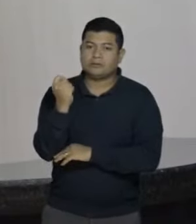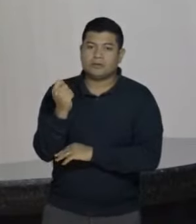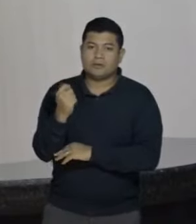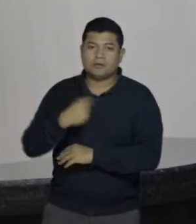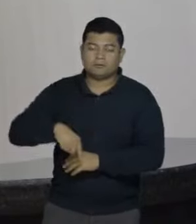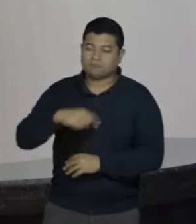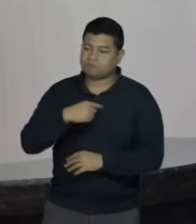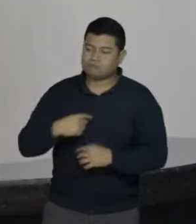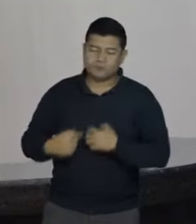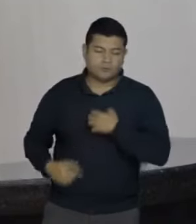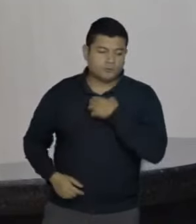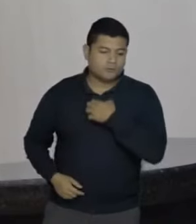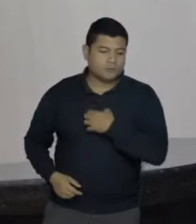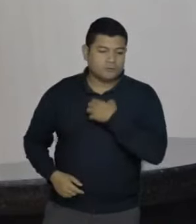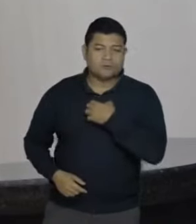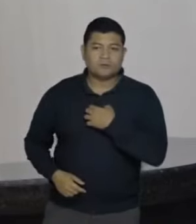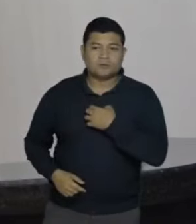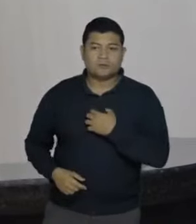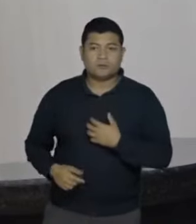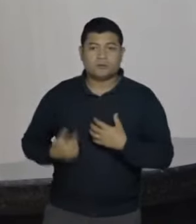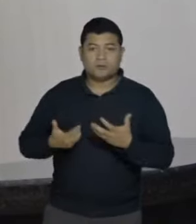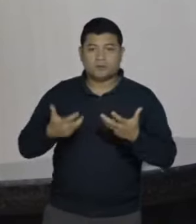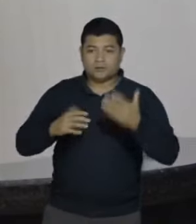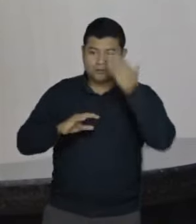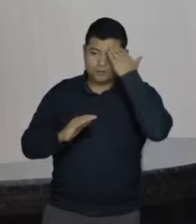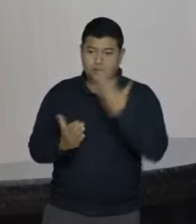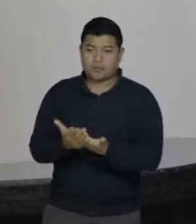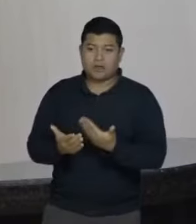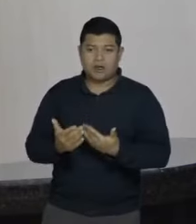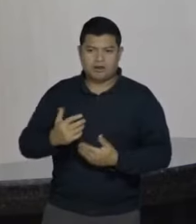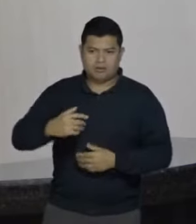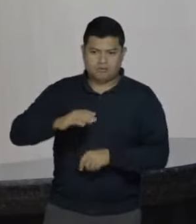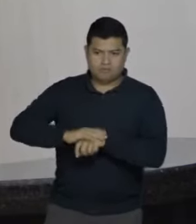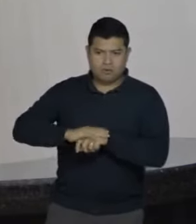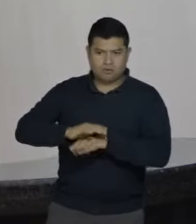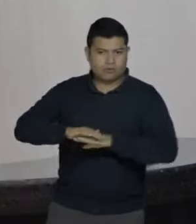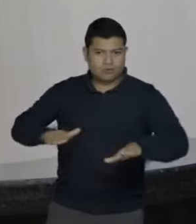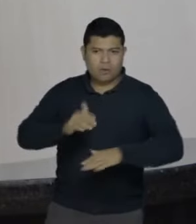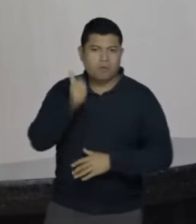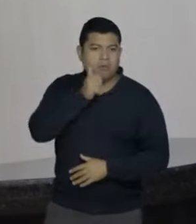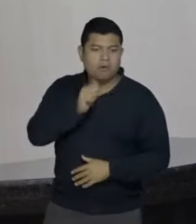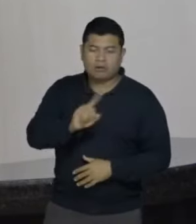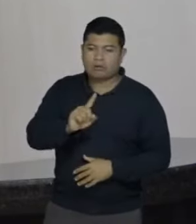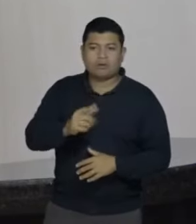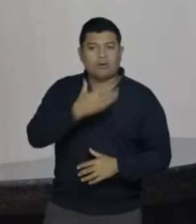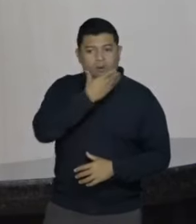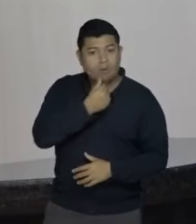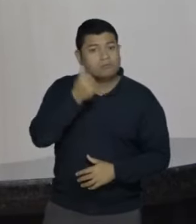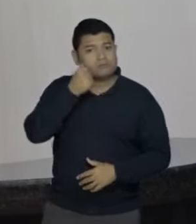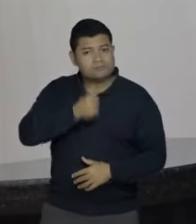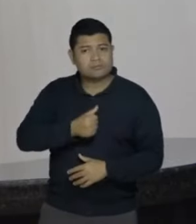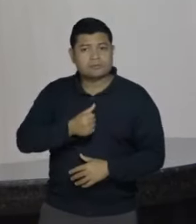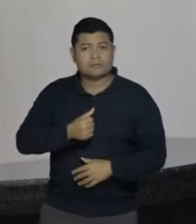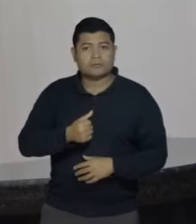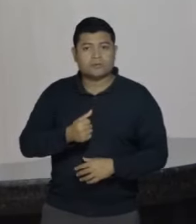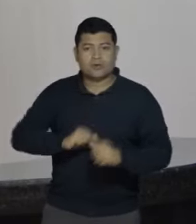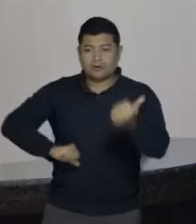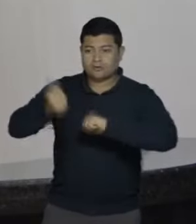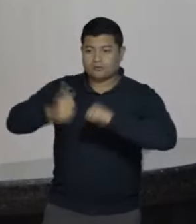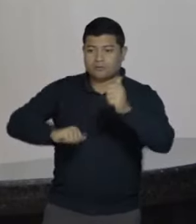quero crer para homens e mulheres não só para nós mulheres foram analisadas quatro